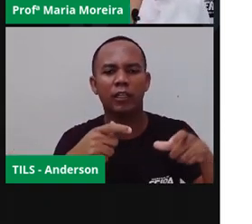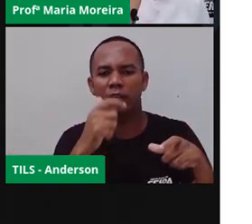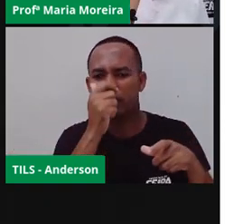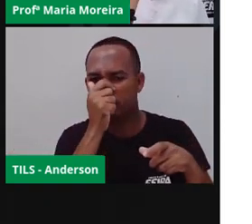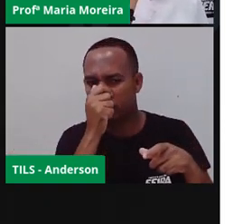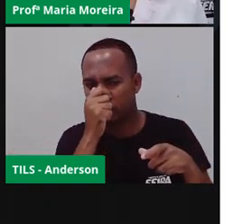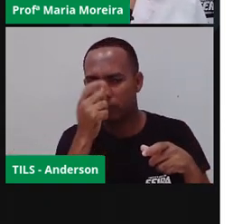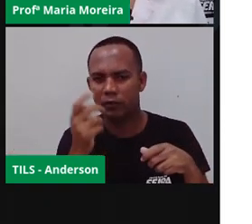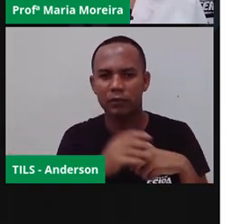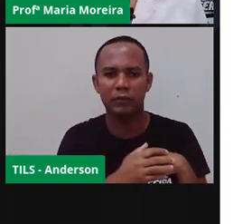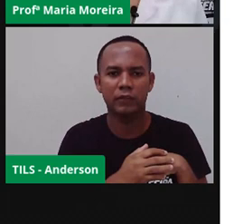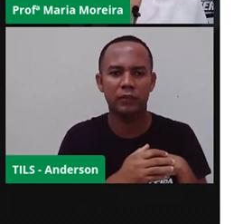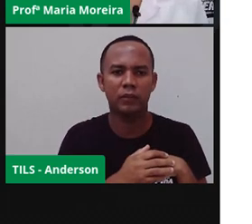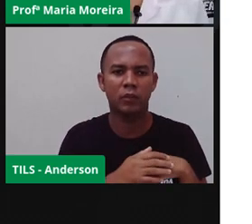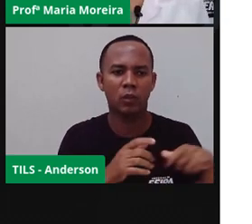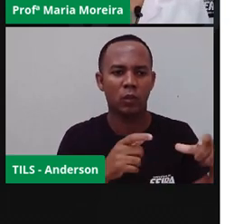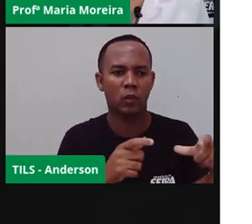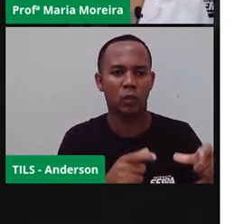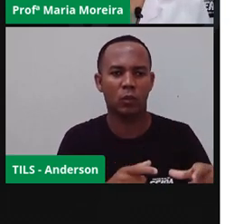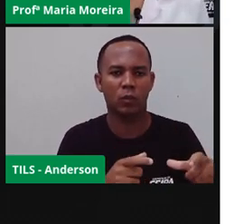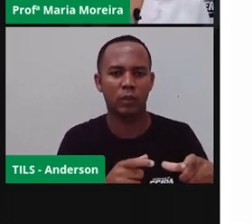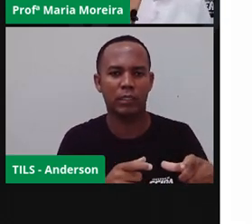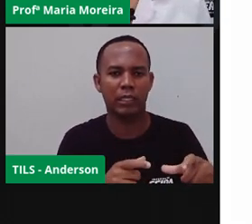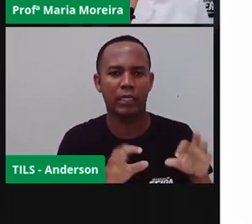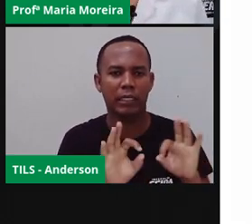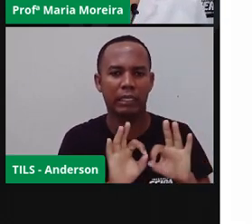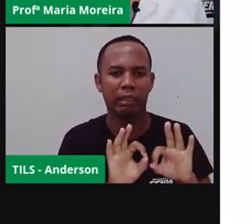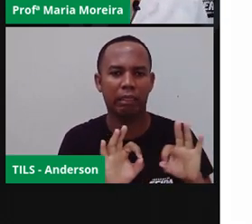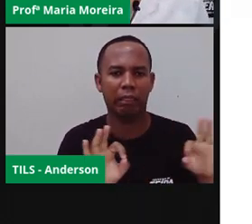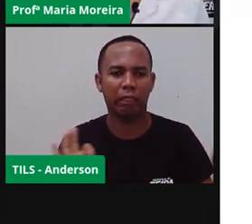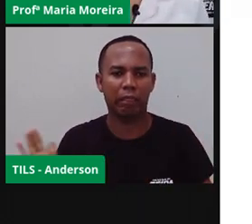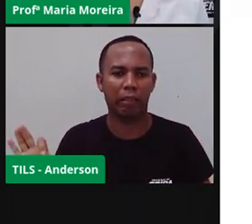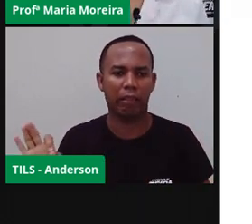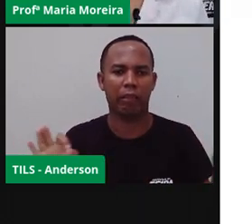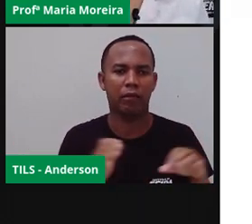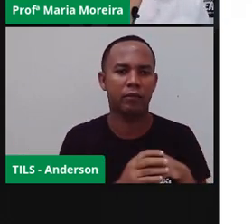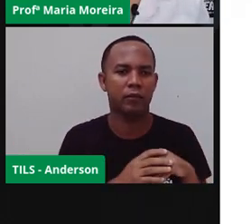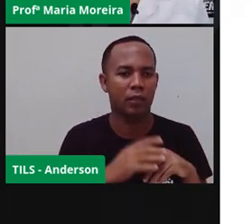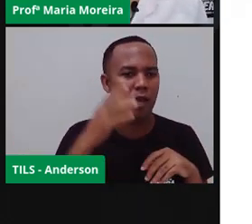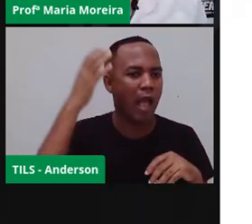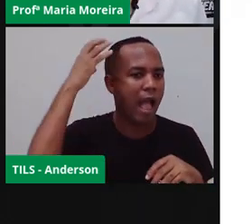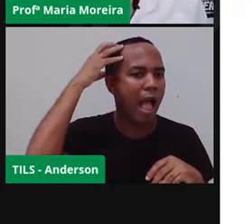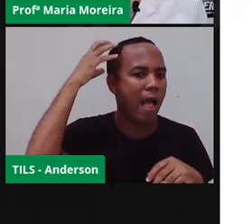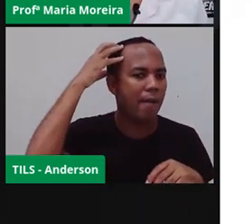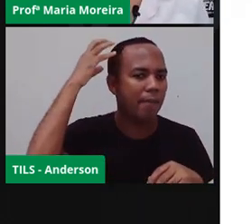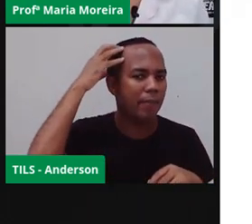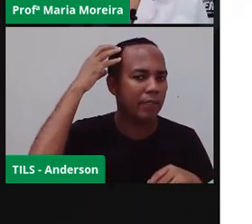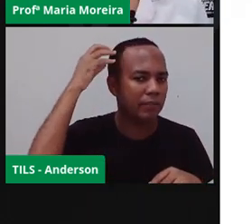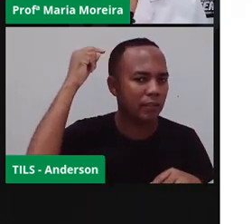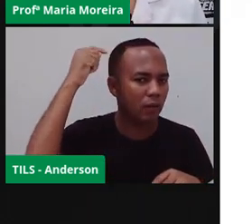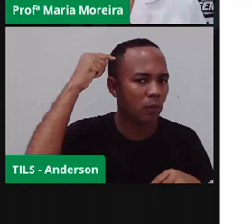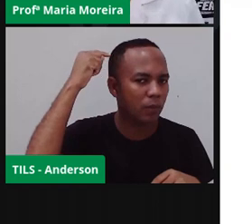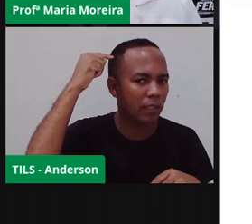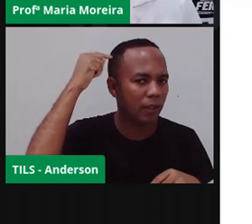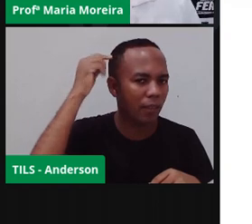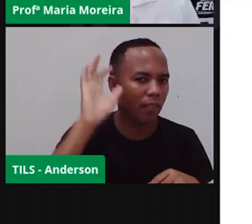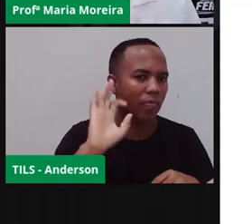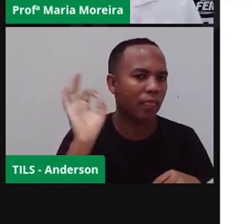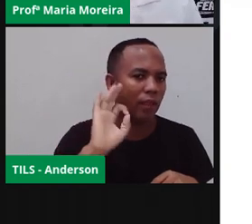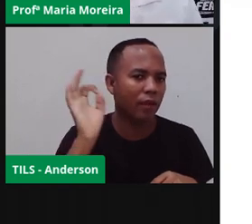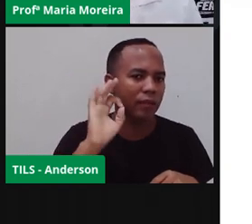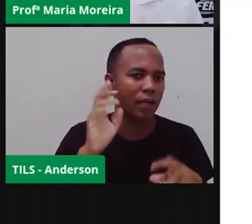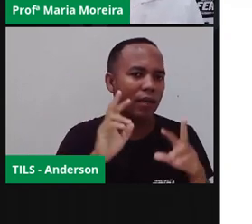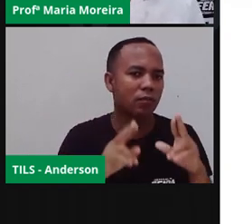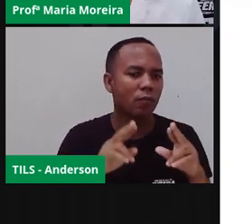coloca espaços vazios, como se a cabeça das pessoas fossem espaços vazios. Por quê? Porque elas não estão